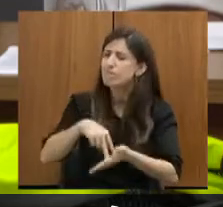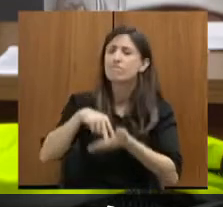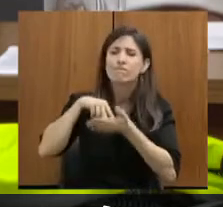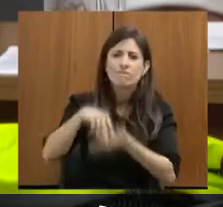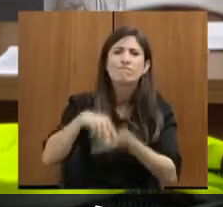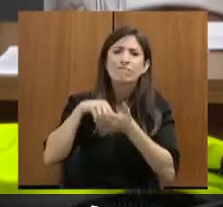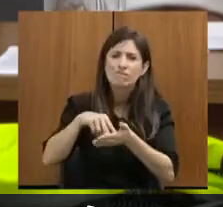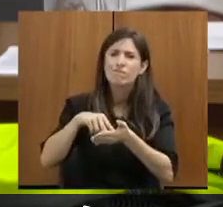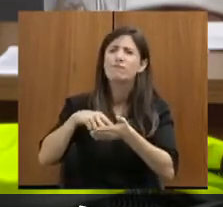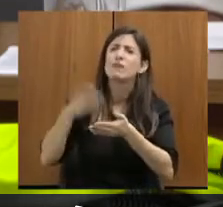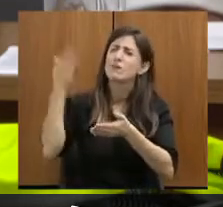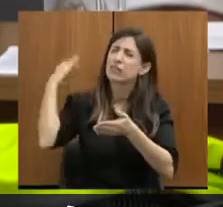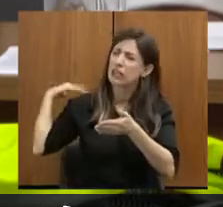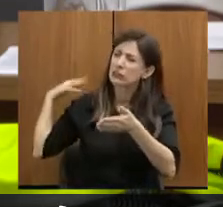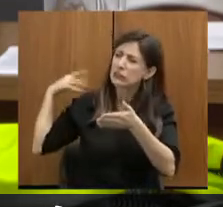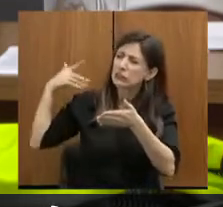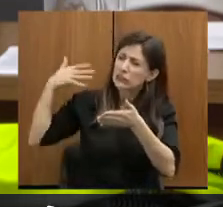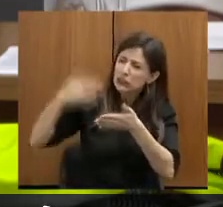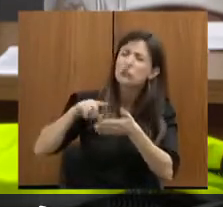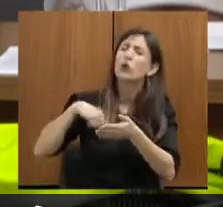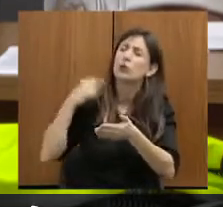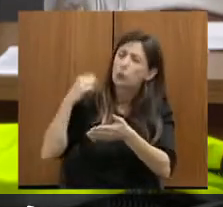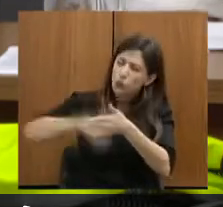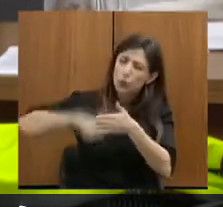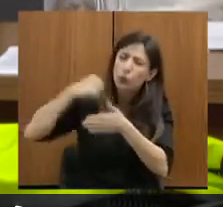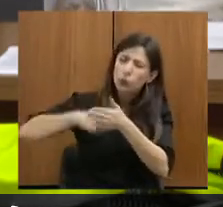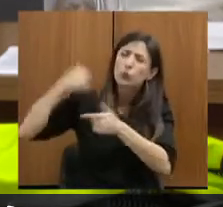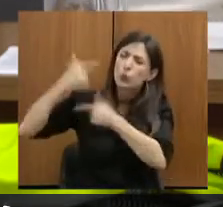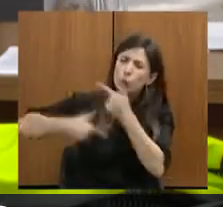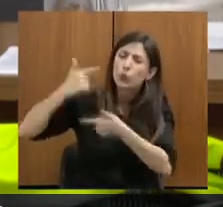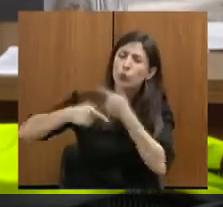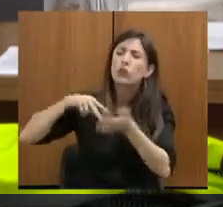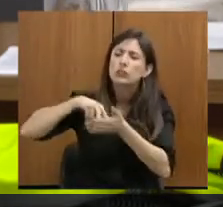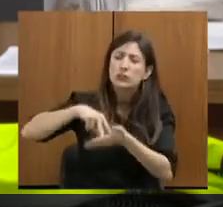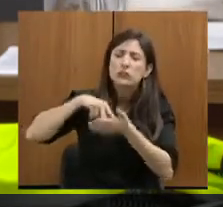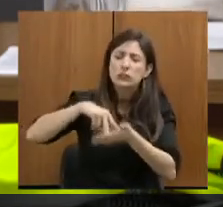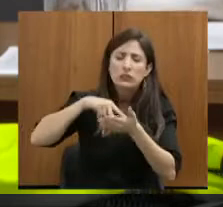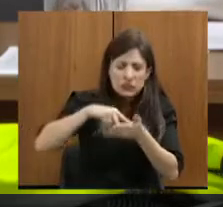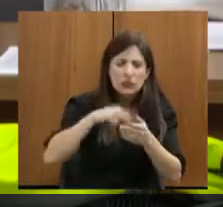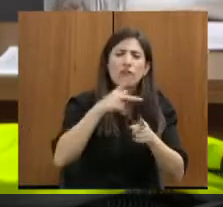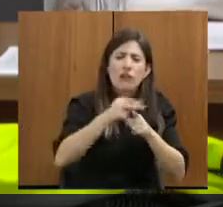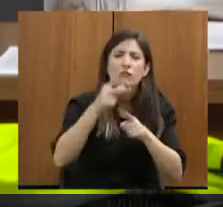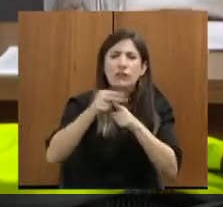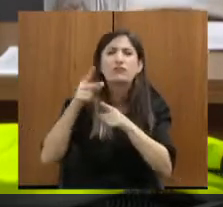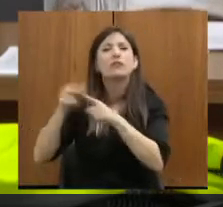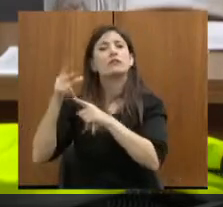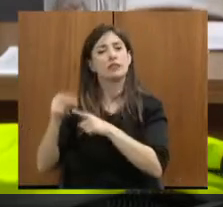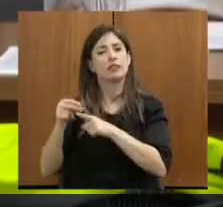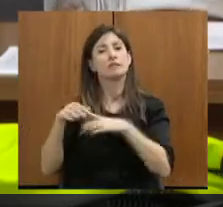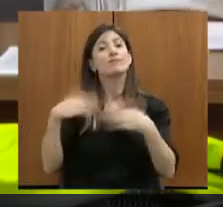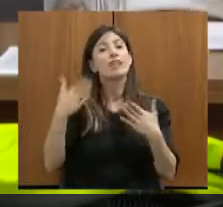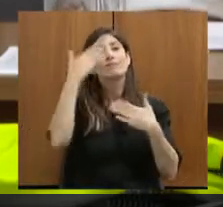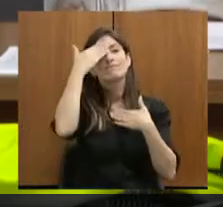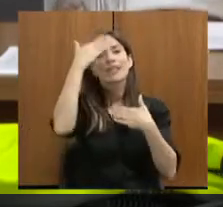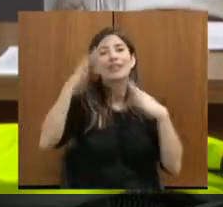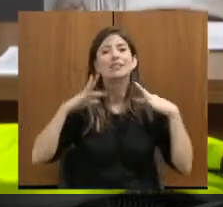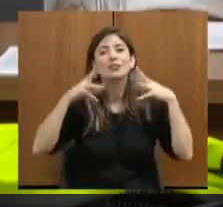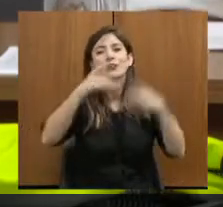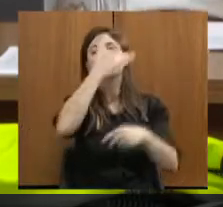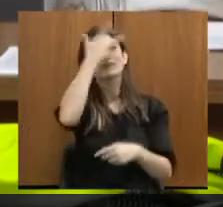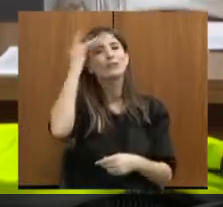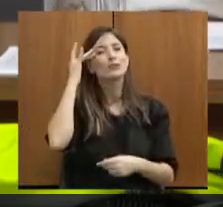vem mesmo que seja comendo pelas beiradas então eu deixo aqui meus agradecimentos a todos a